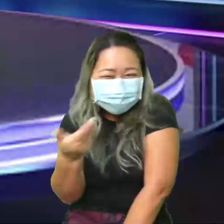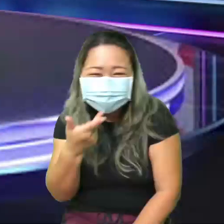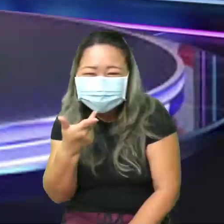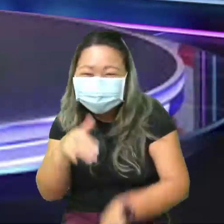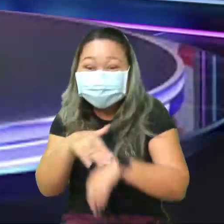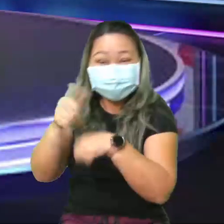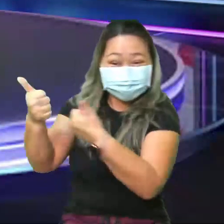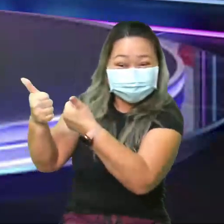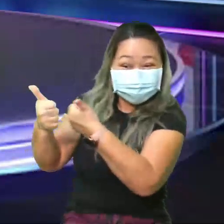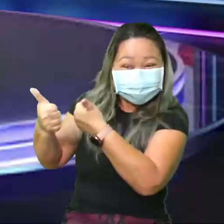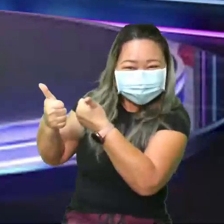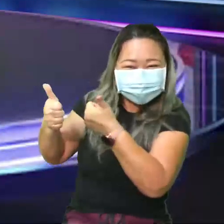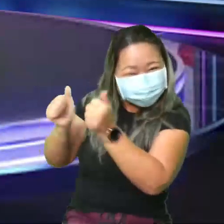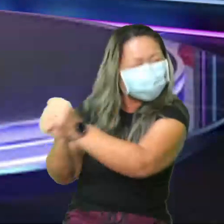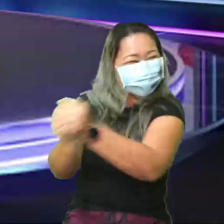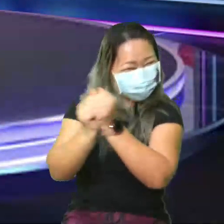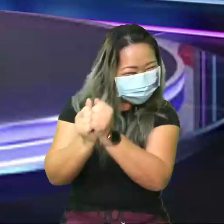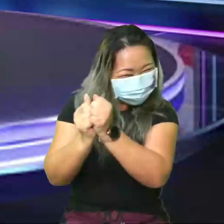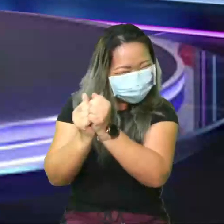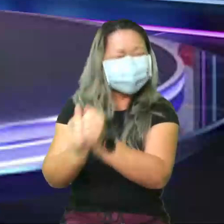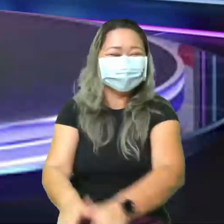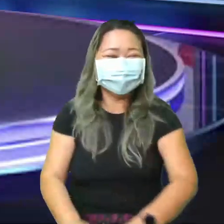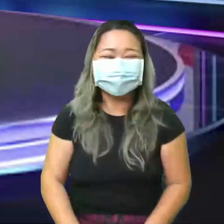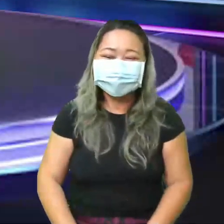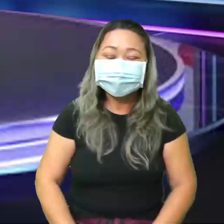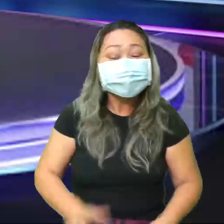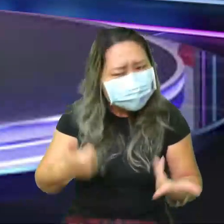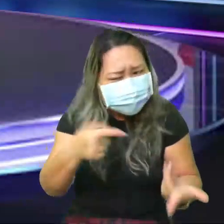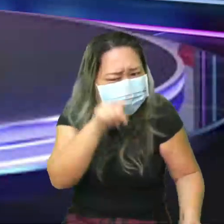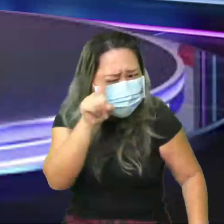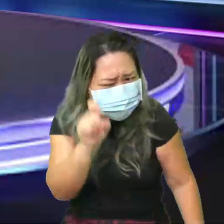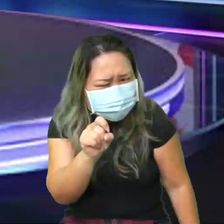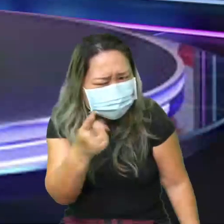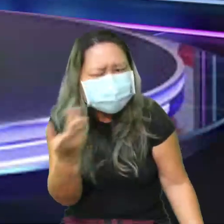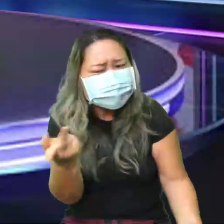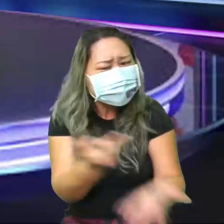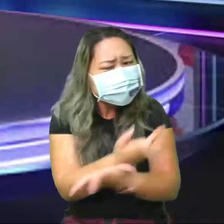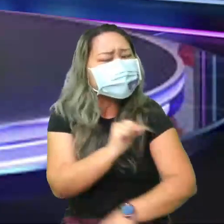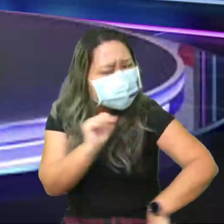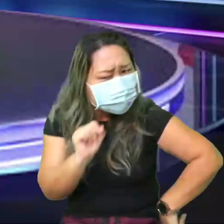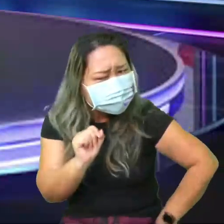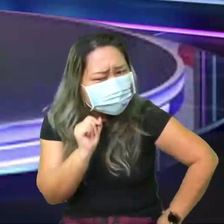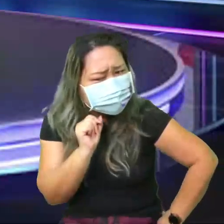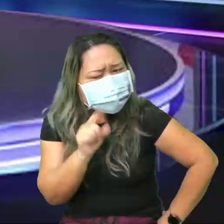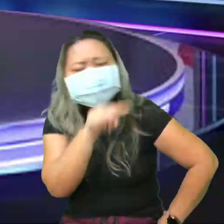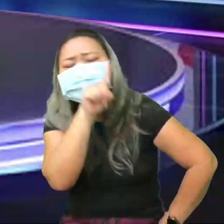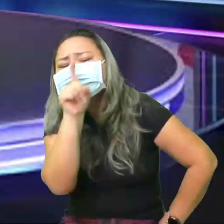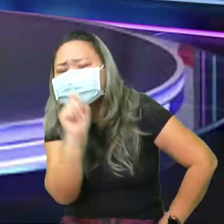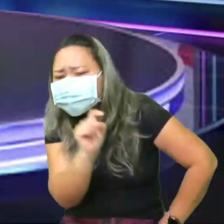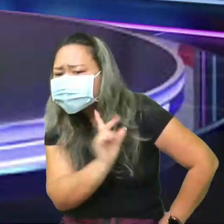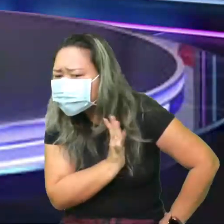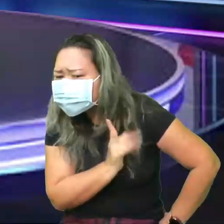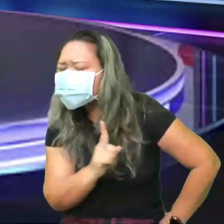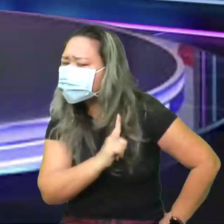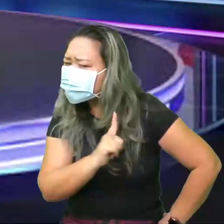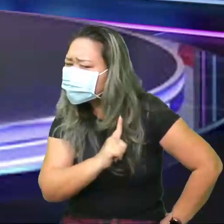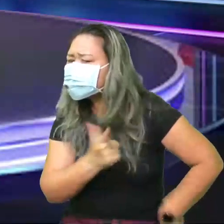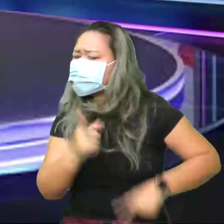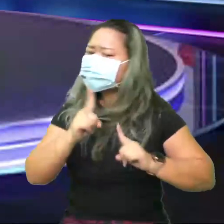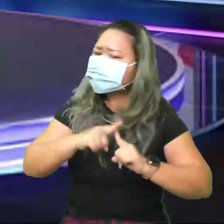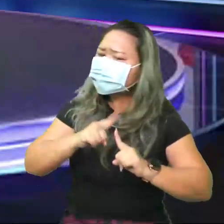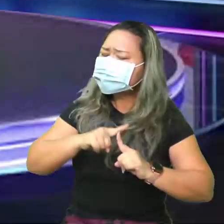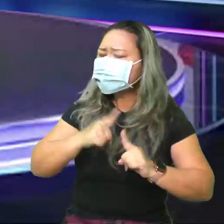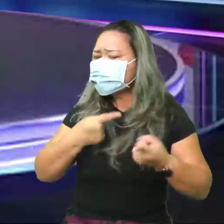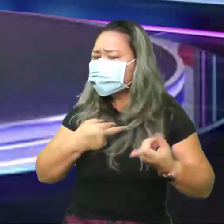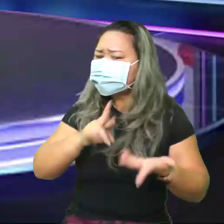metabolismo da respiração celular, tá bom? Quimiossíntese e por aí vai. Tá bom? Vamos lá então, para a gente começar